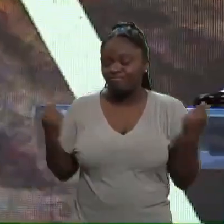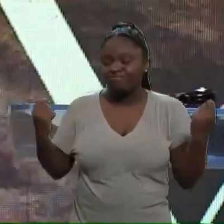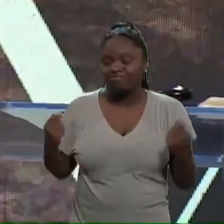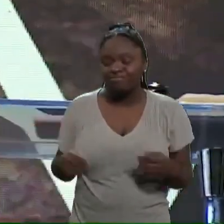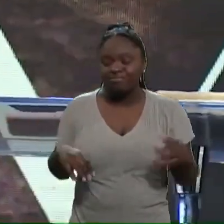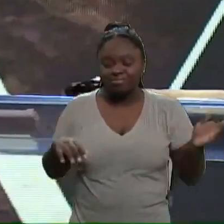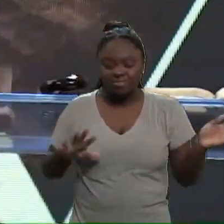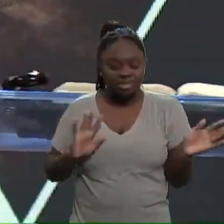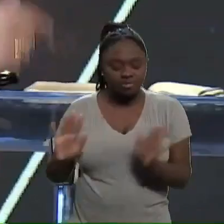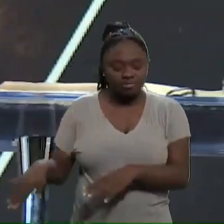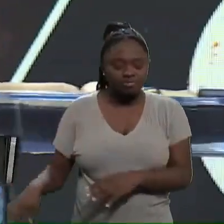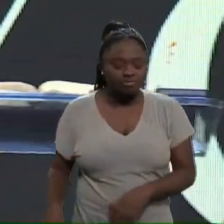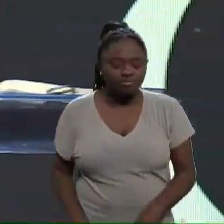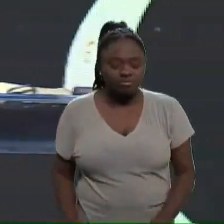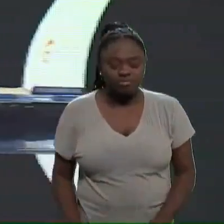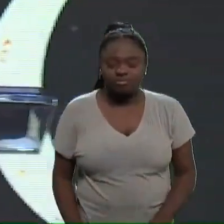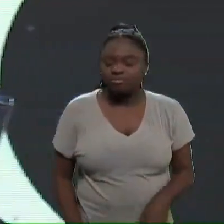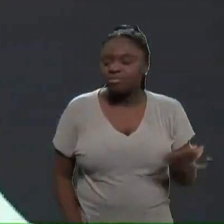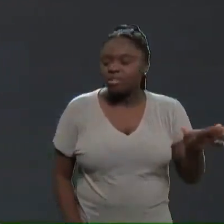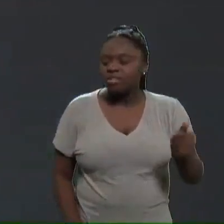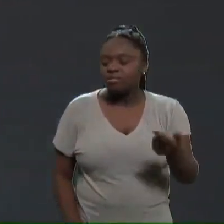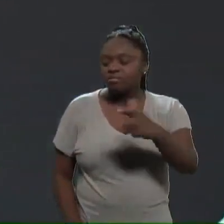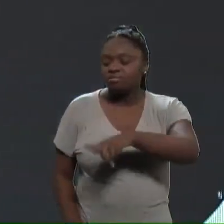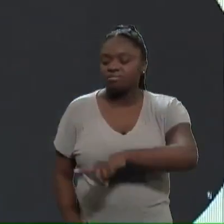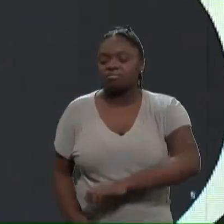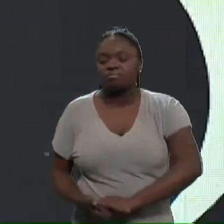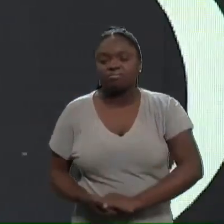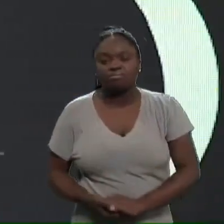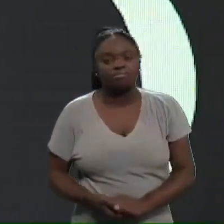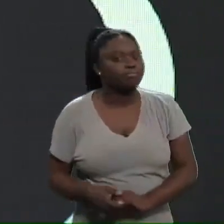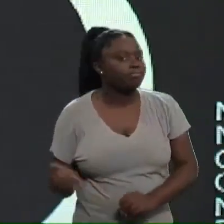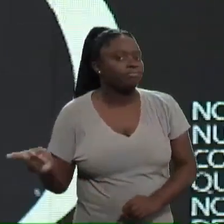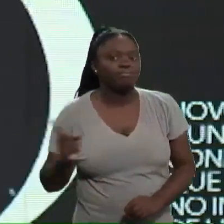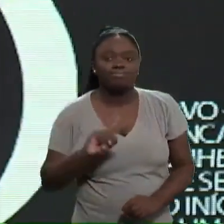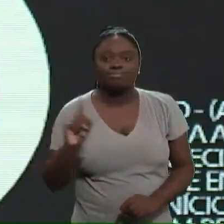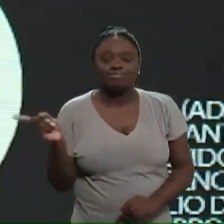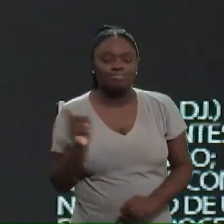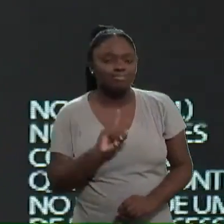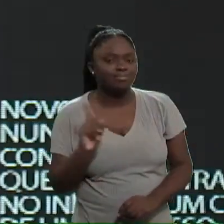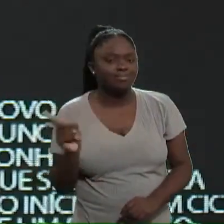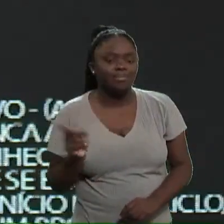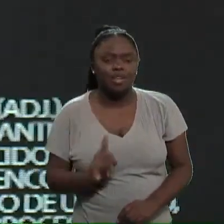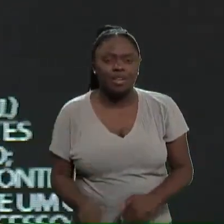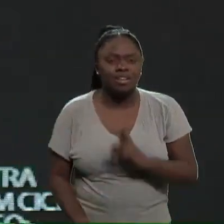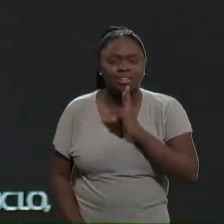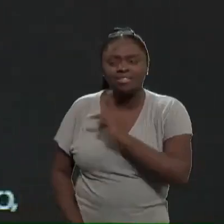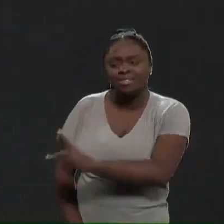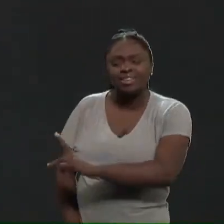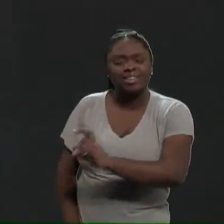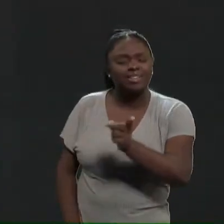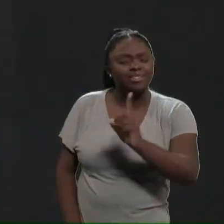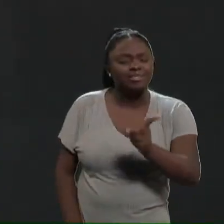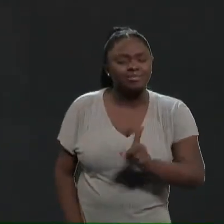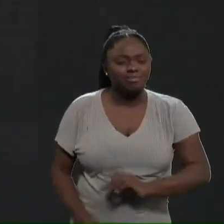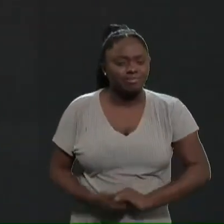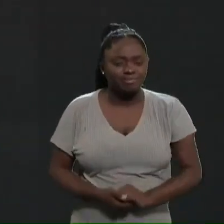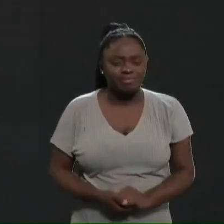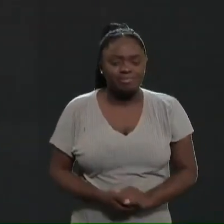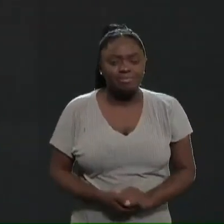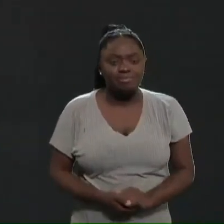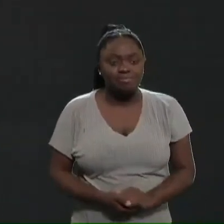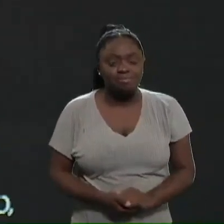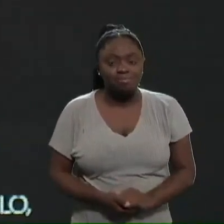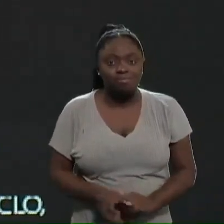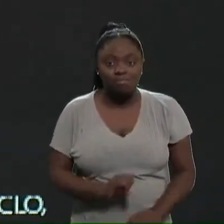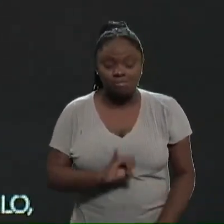lá, que vá outro. Mas Davi não gasta tempo em responder Saul.